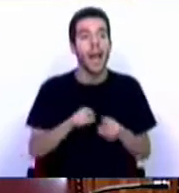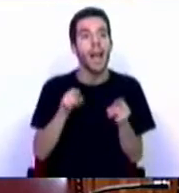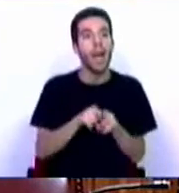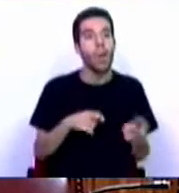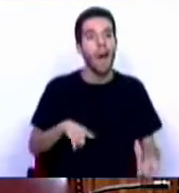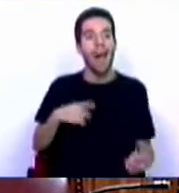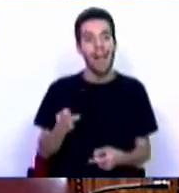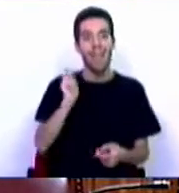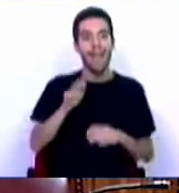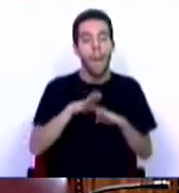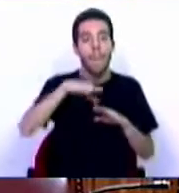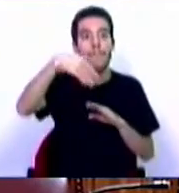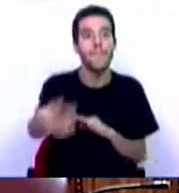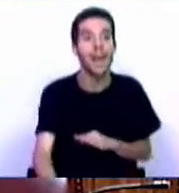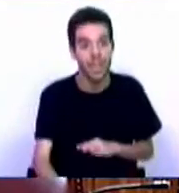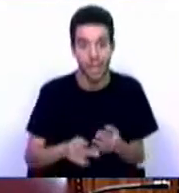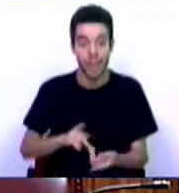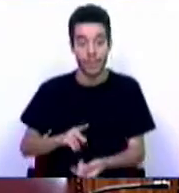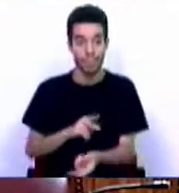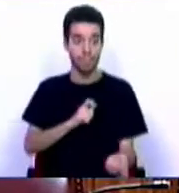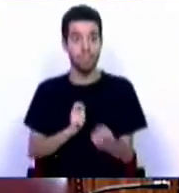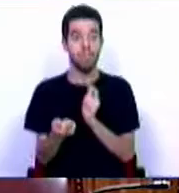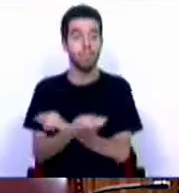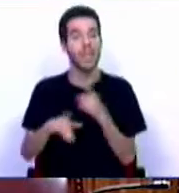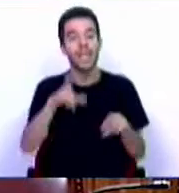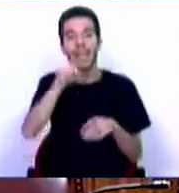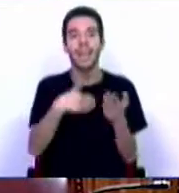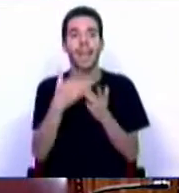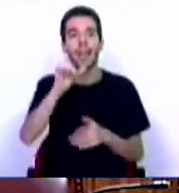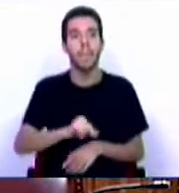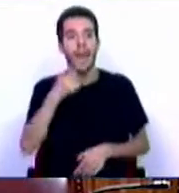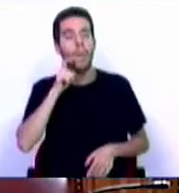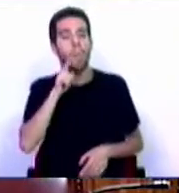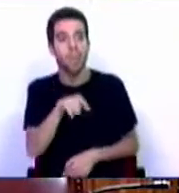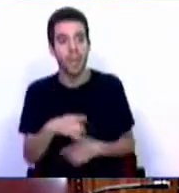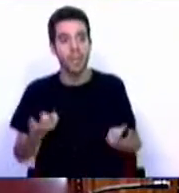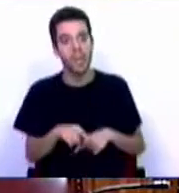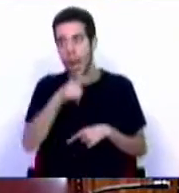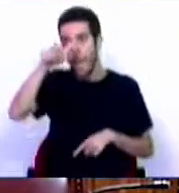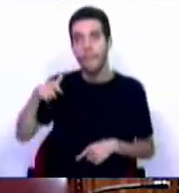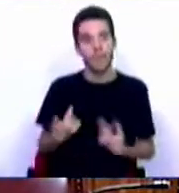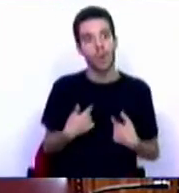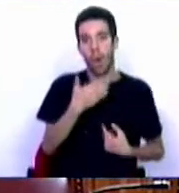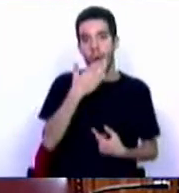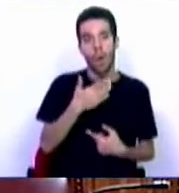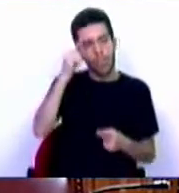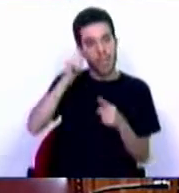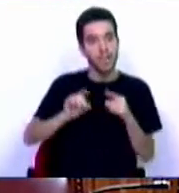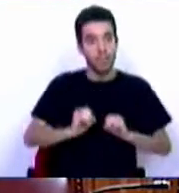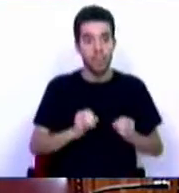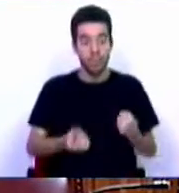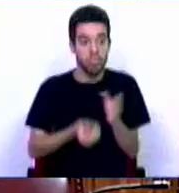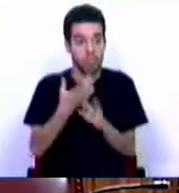ao longo dos anos ao nível da sua gestão e que até, de alguma maneira, se preserva o intuito inicial de quem criou, de quem alocou um património para a